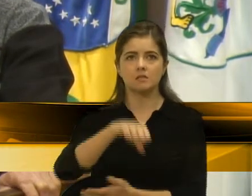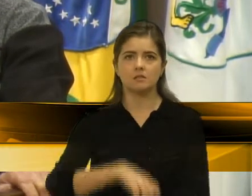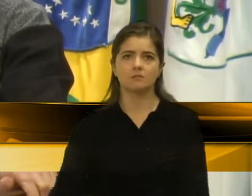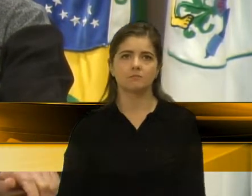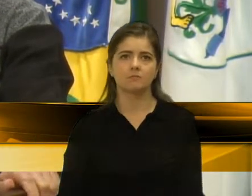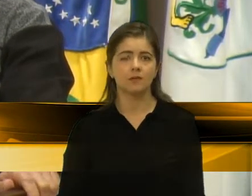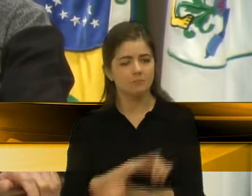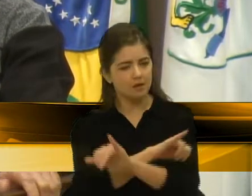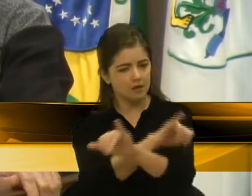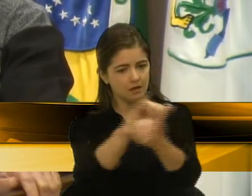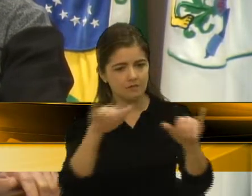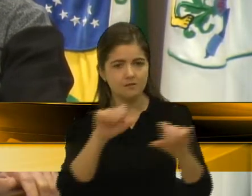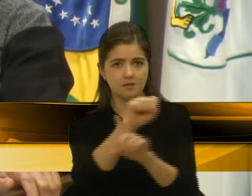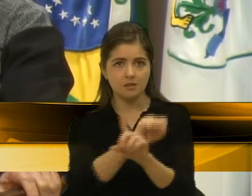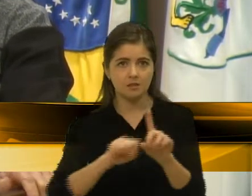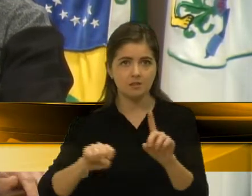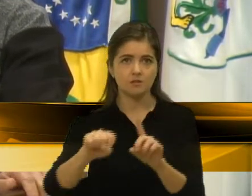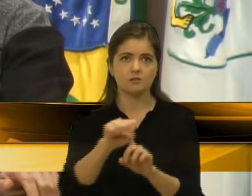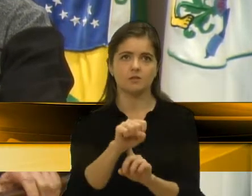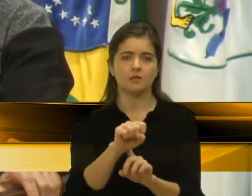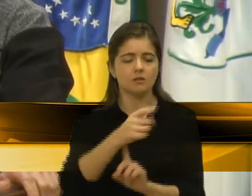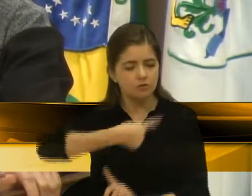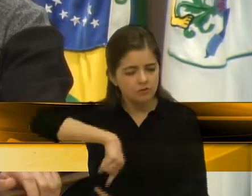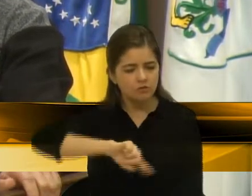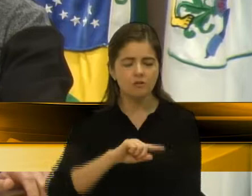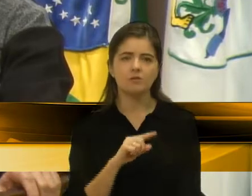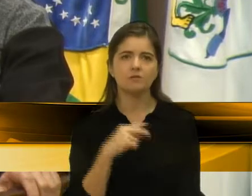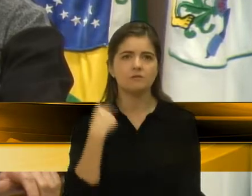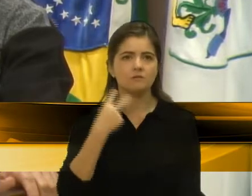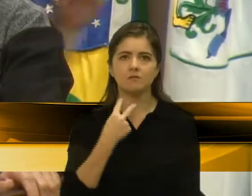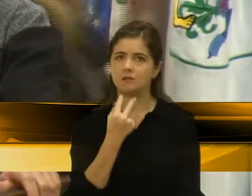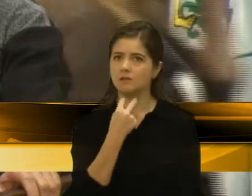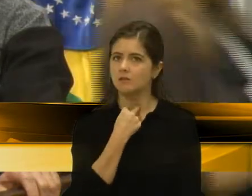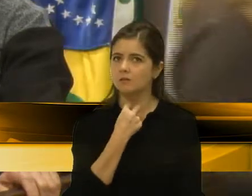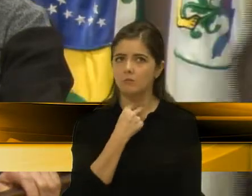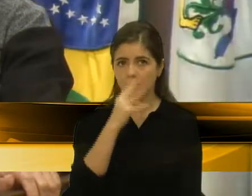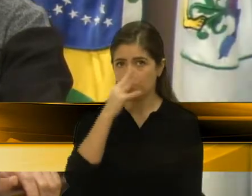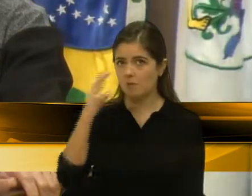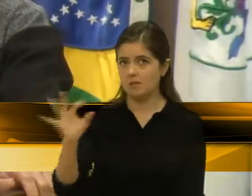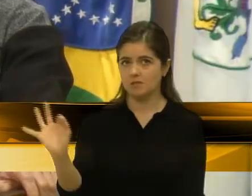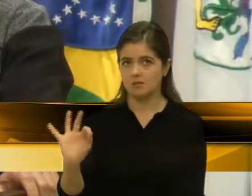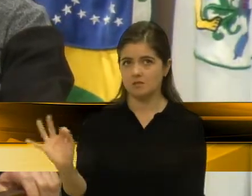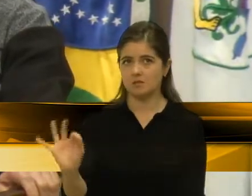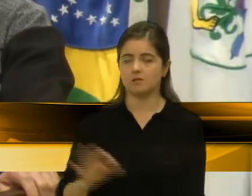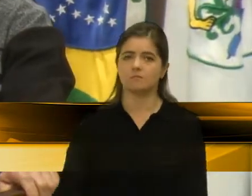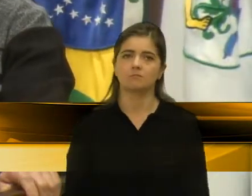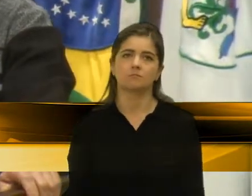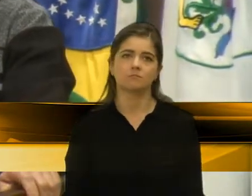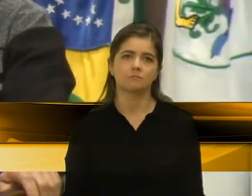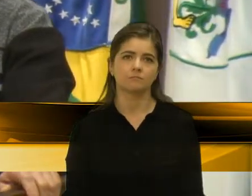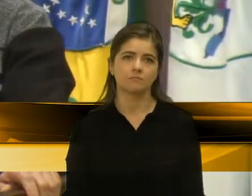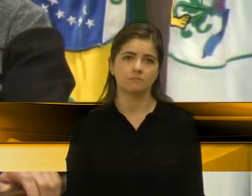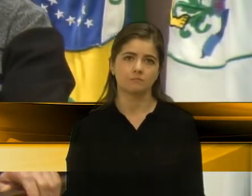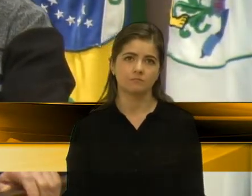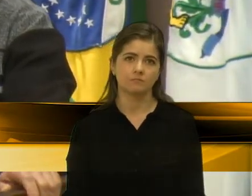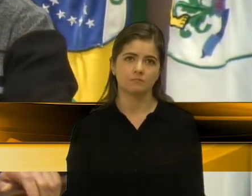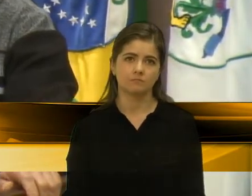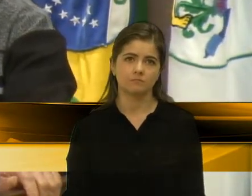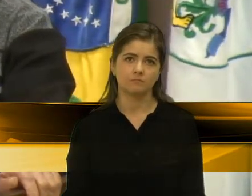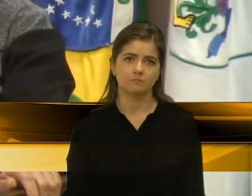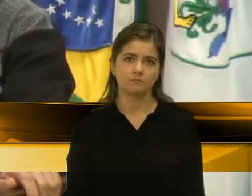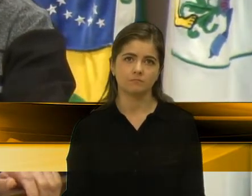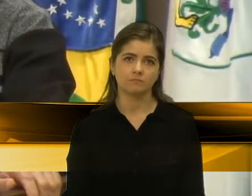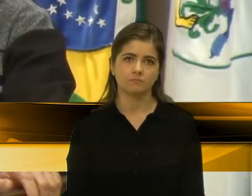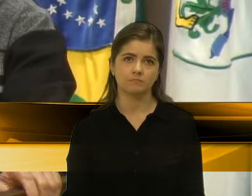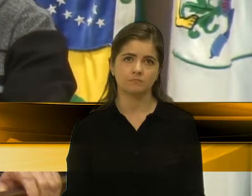para a sociedade que nós, vereadores, não podemos ameaçar ninguém. Ninguém aqui do nosso povo. Vereador